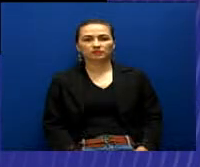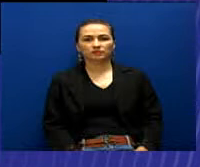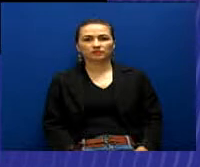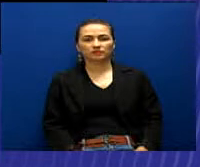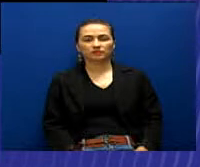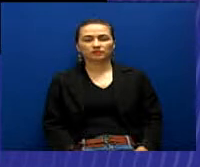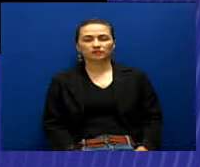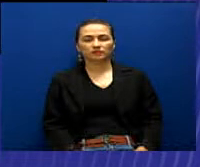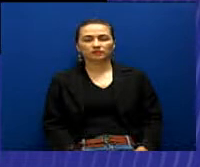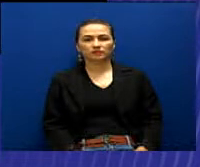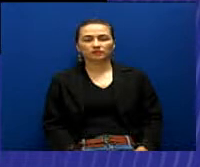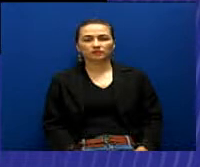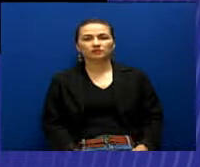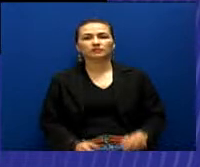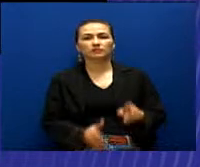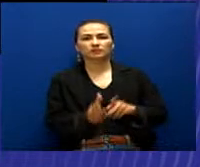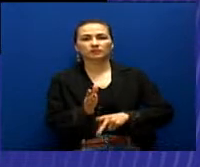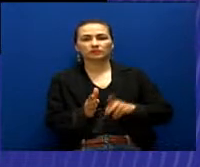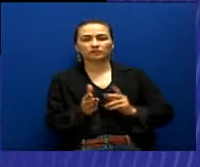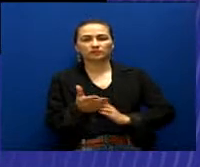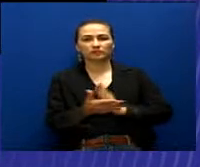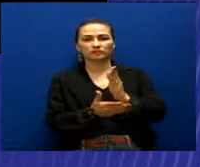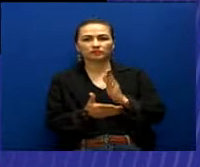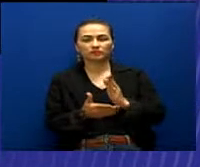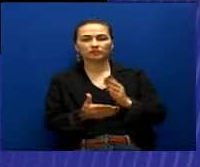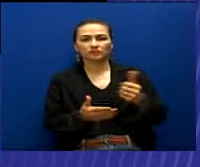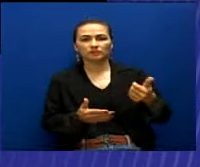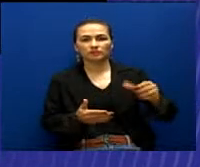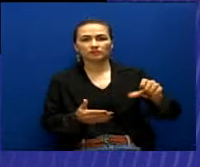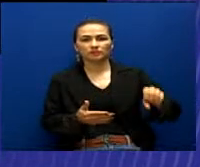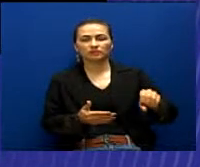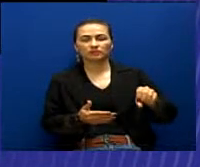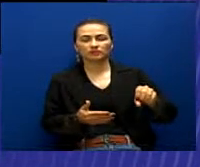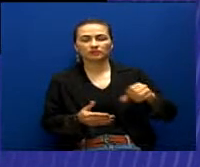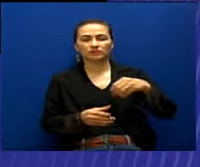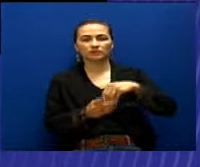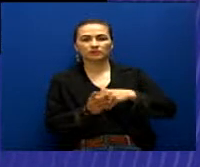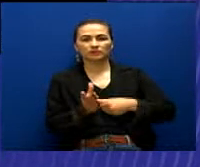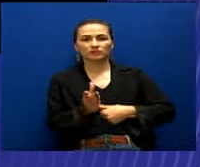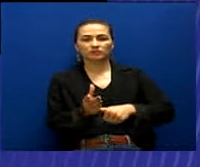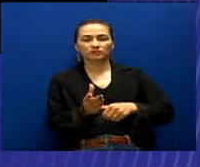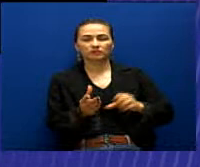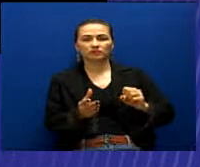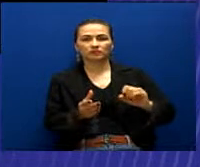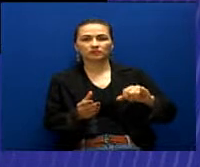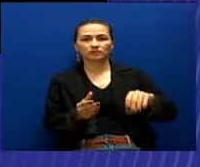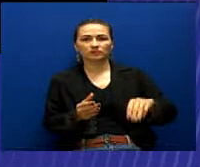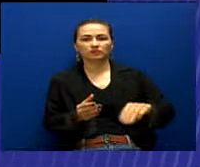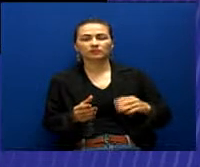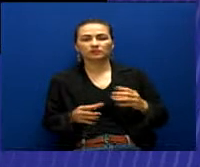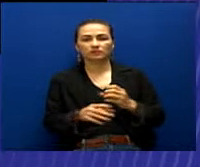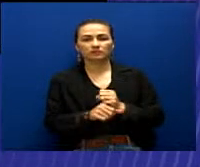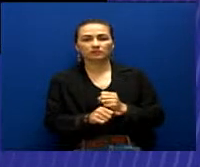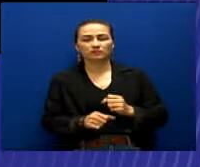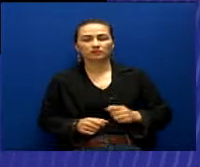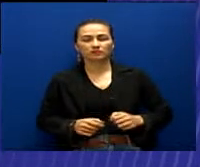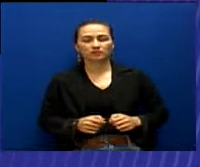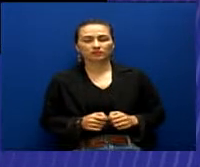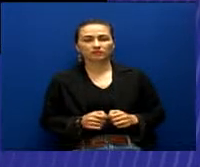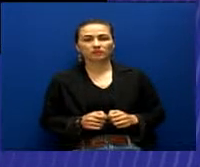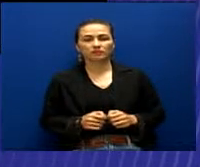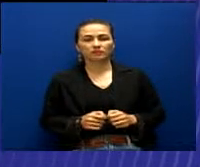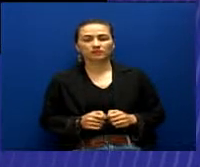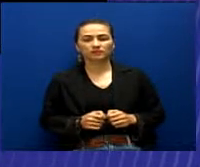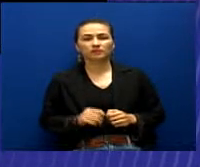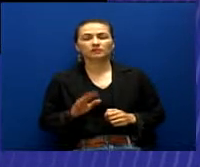Fica aprovado por 19 votos favoráveis em segunda discussão o projeto plurianual. Agora, vamos discutir as emendas. Senhor